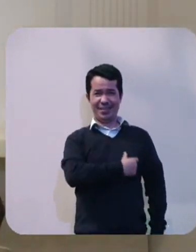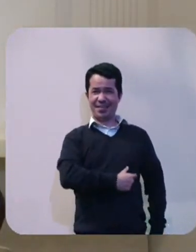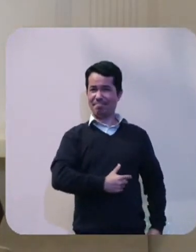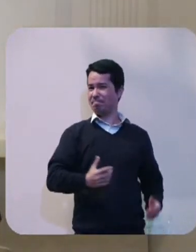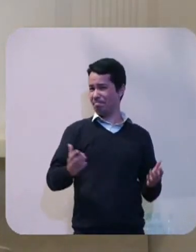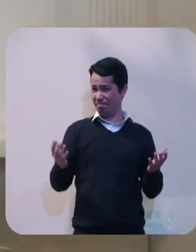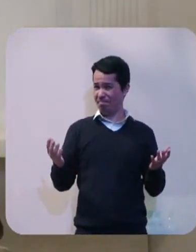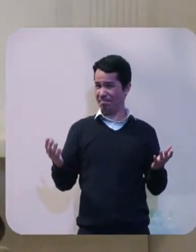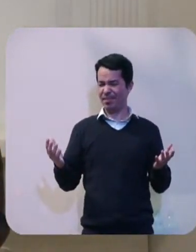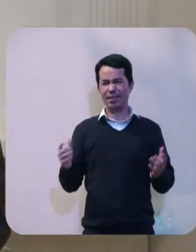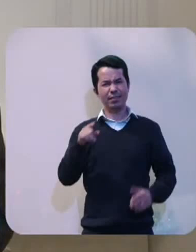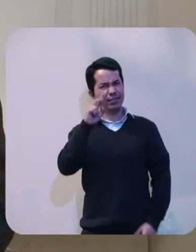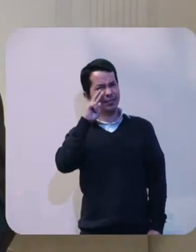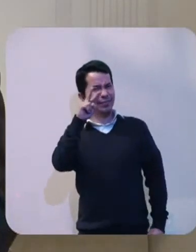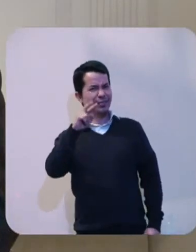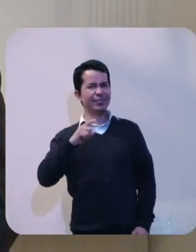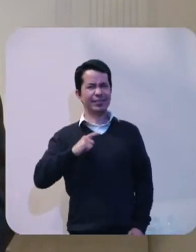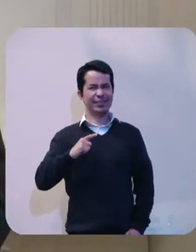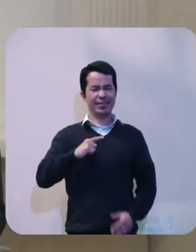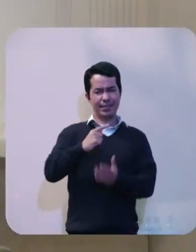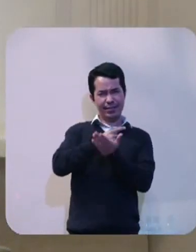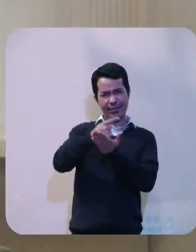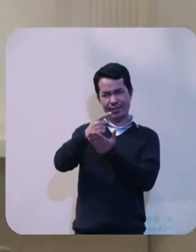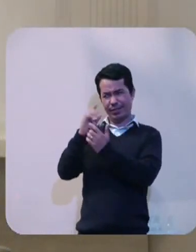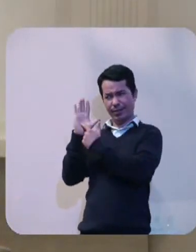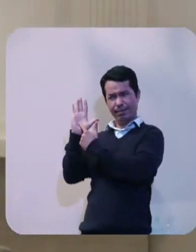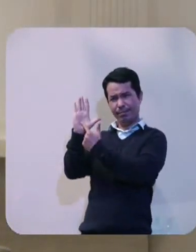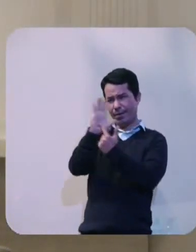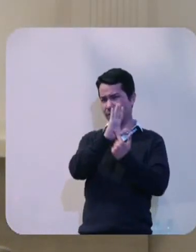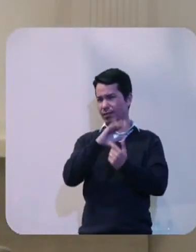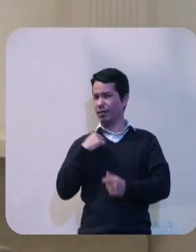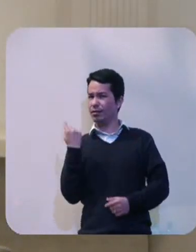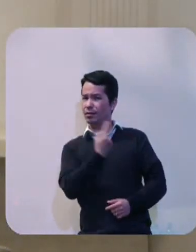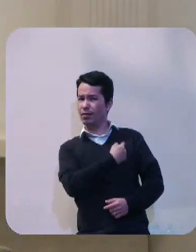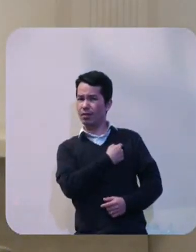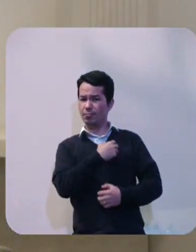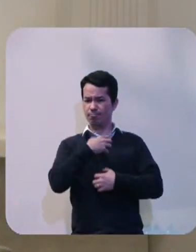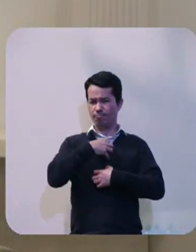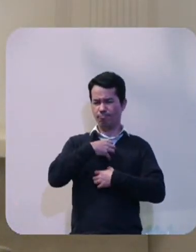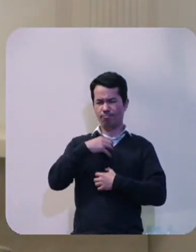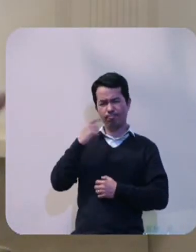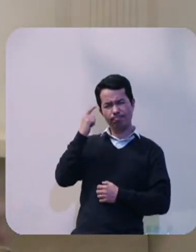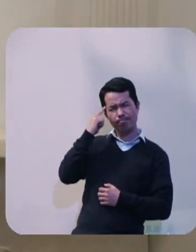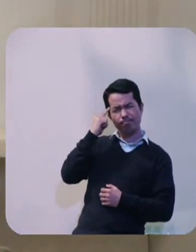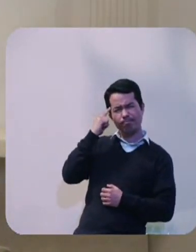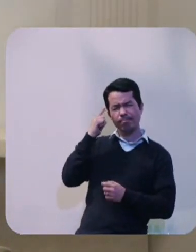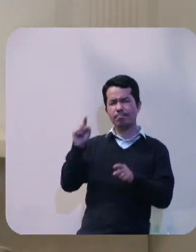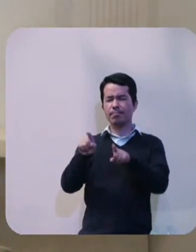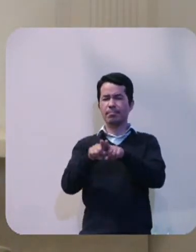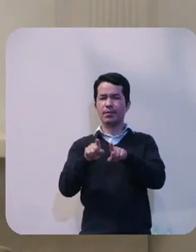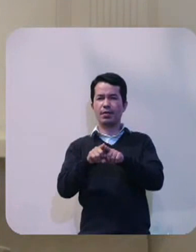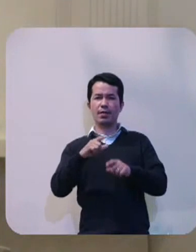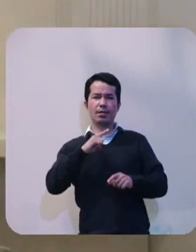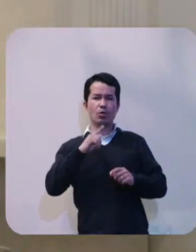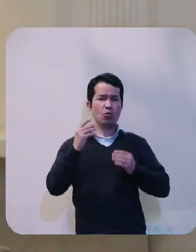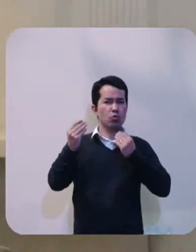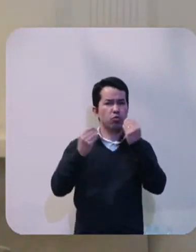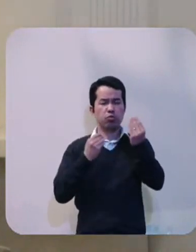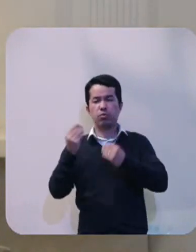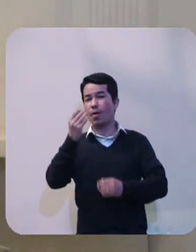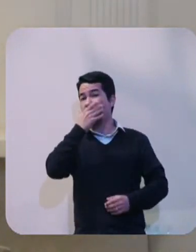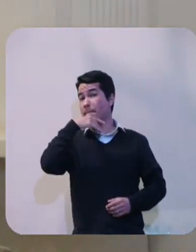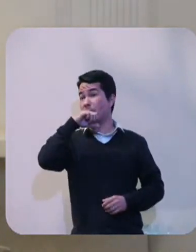vai chamar a nossa atenção como pais para enfrentarmos esse desafio da